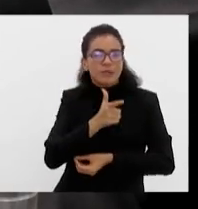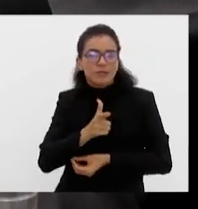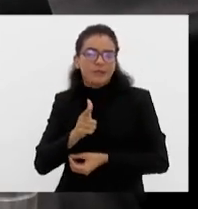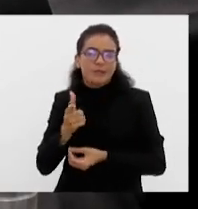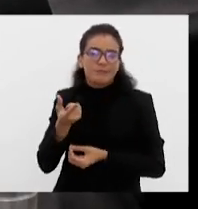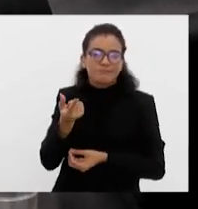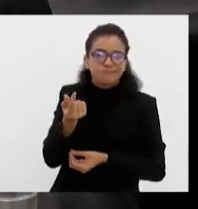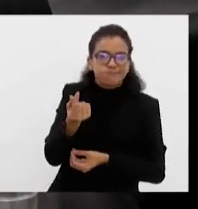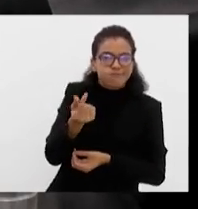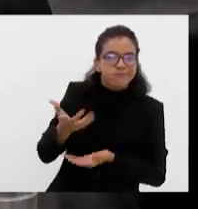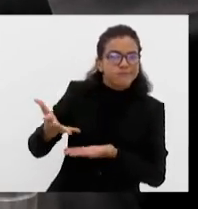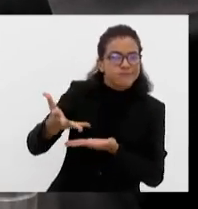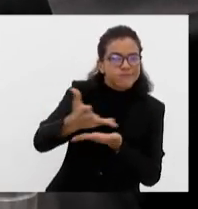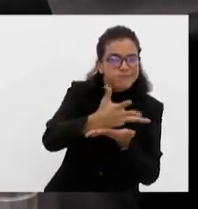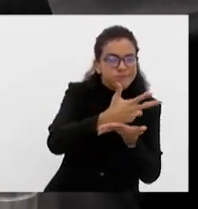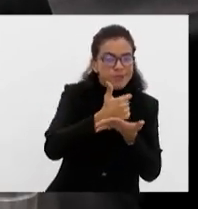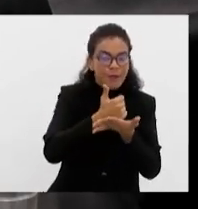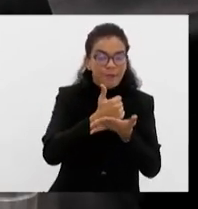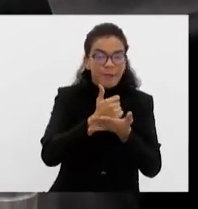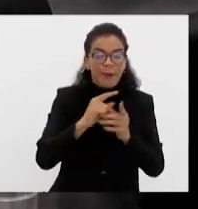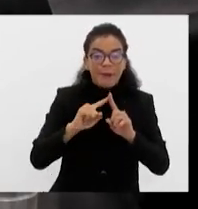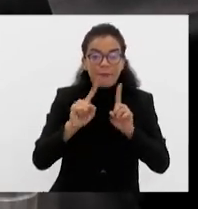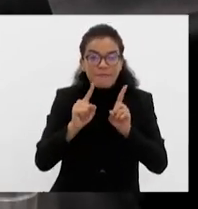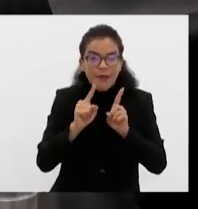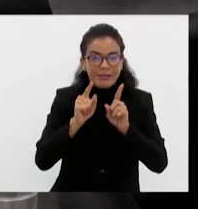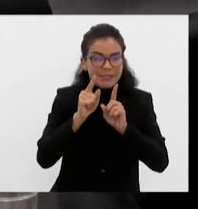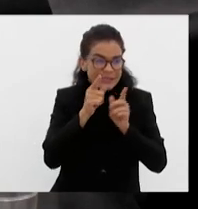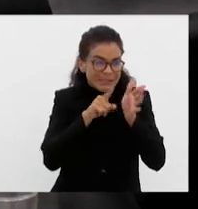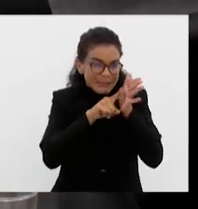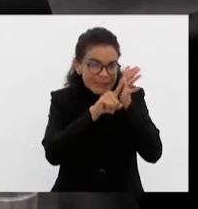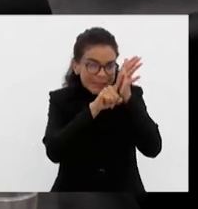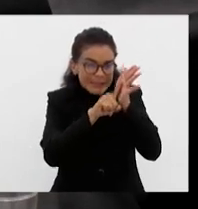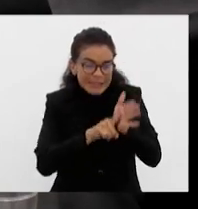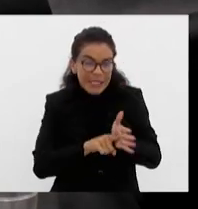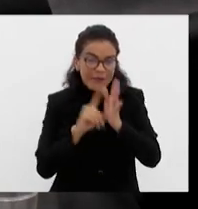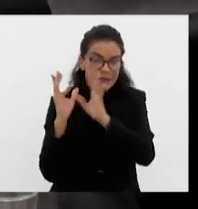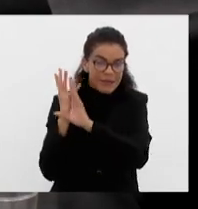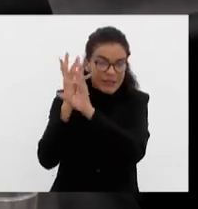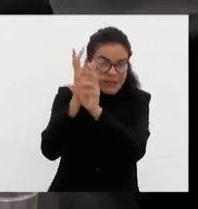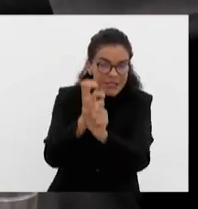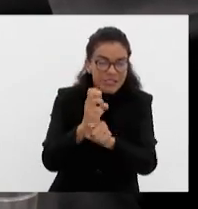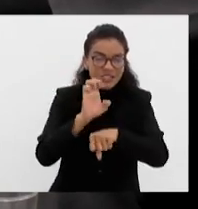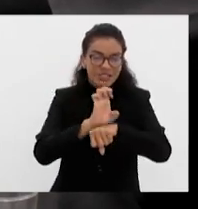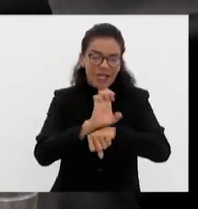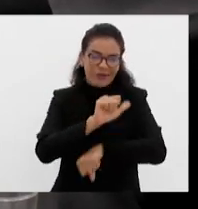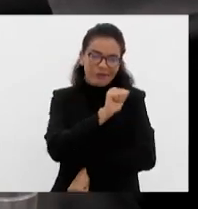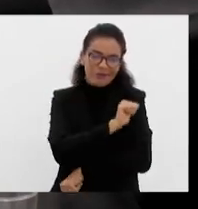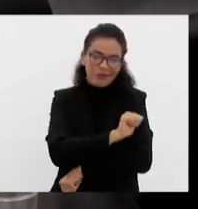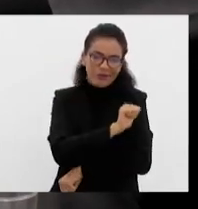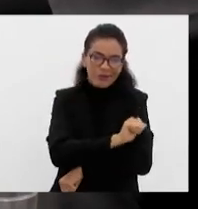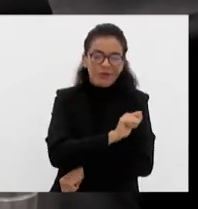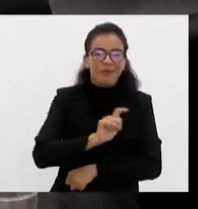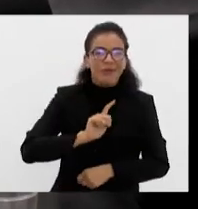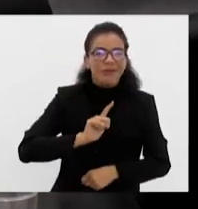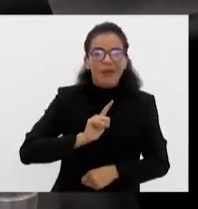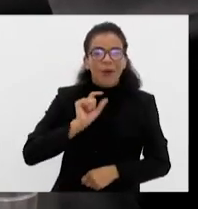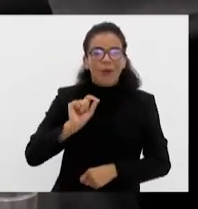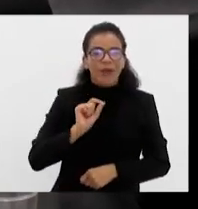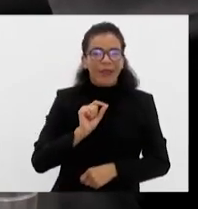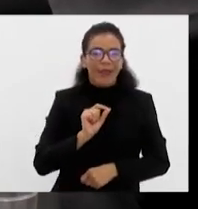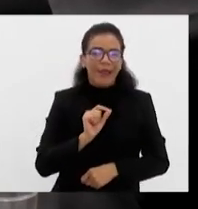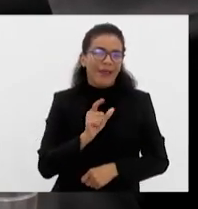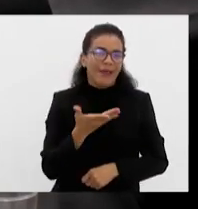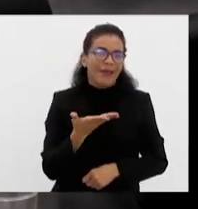Estado do Rio de Janeiro. Se a gente for analisar direitinho, historicamente, o Estado do Rio de Janeiro é um Estado que abre mão